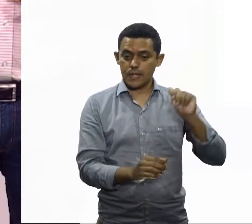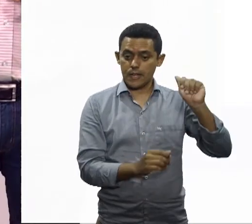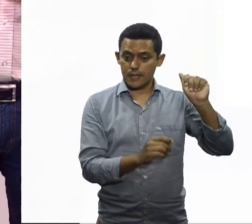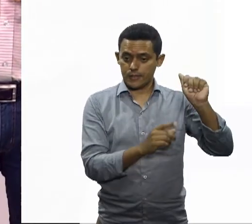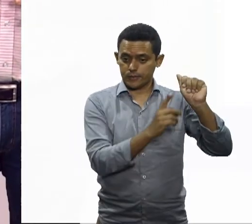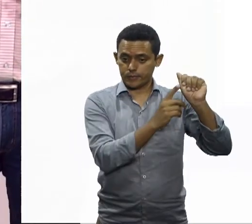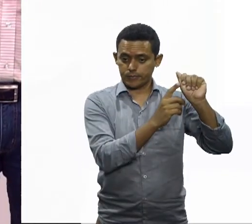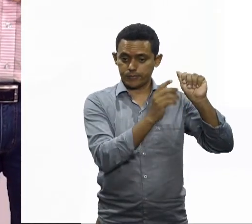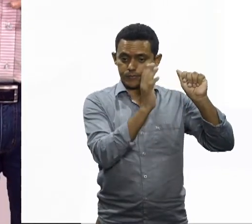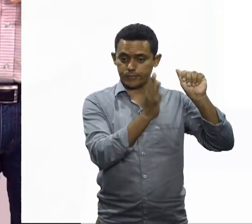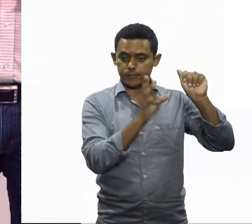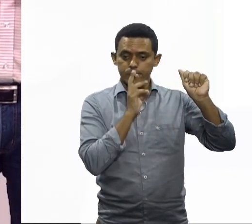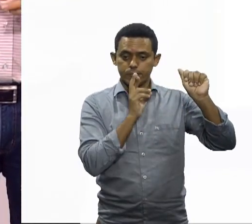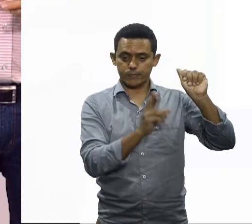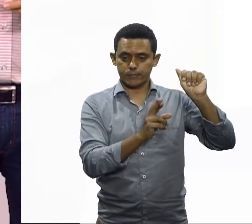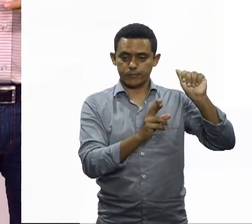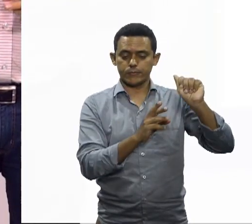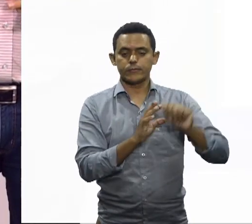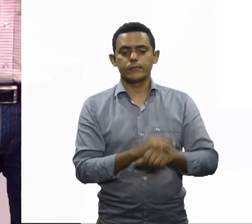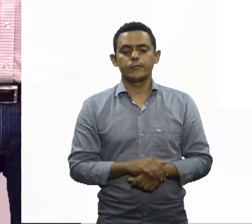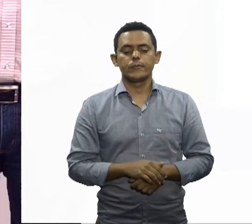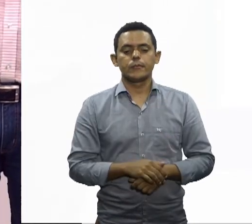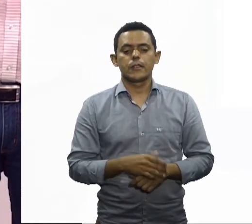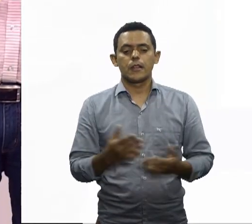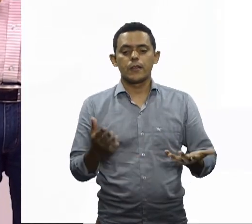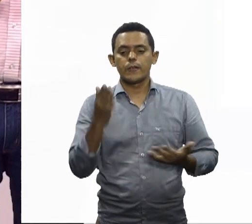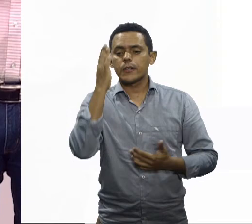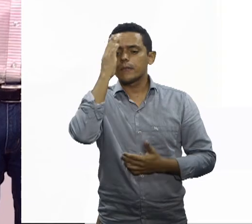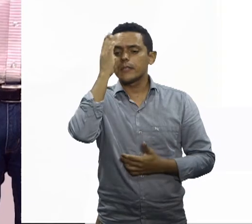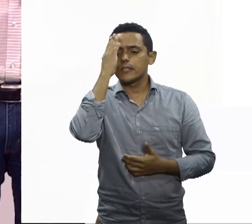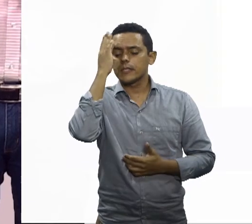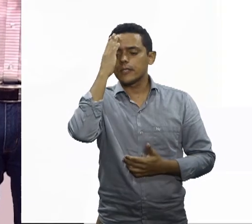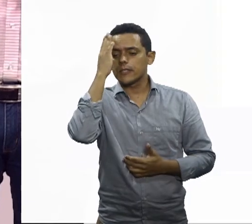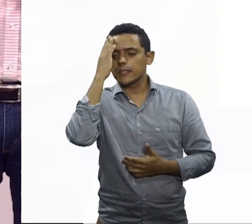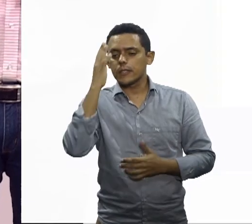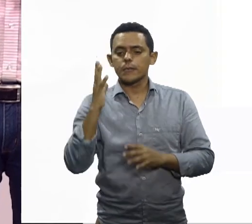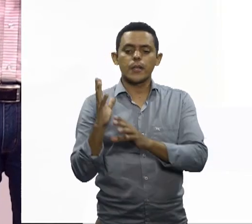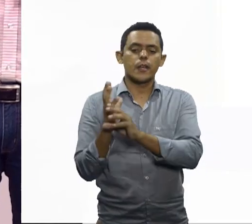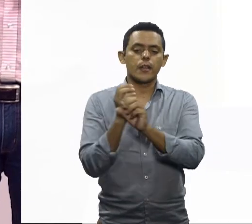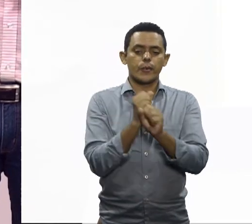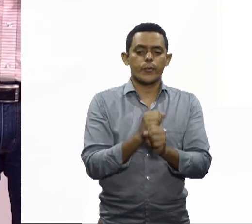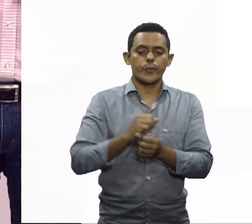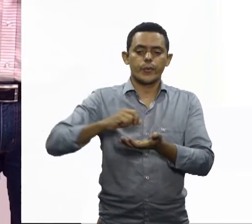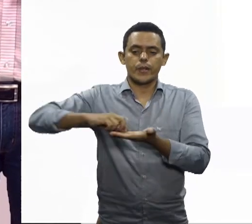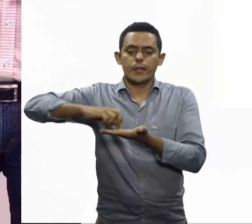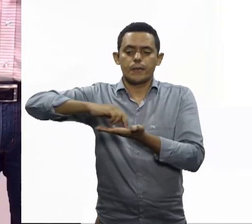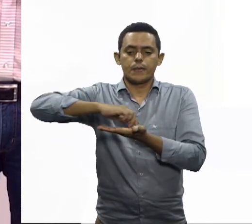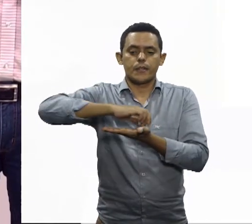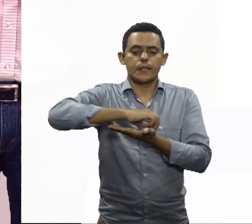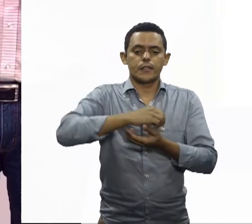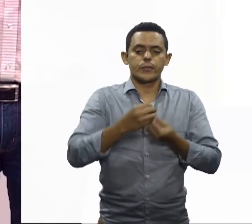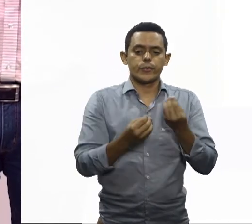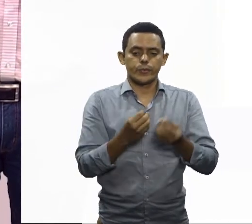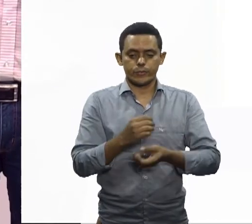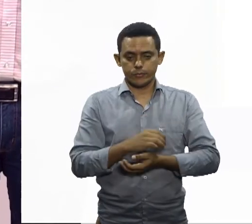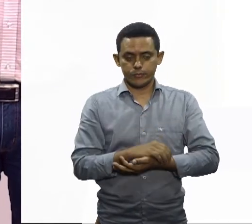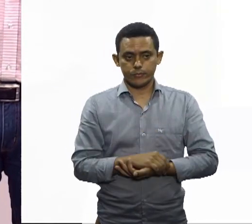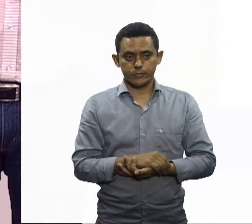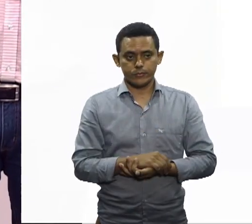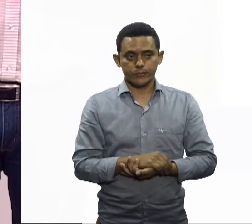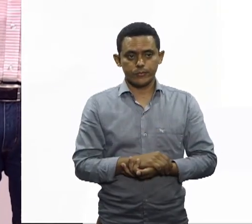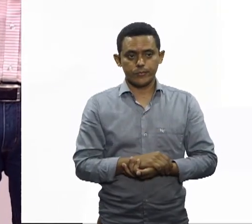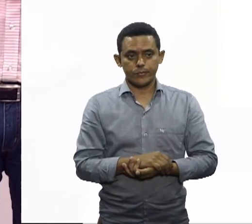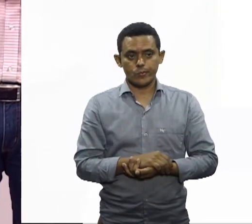encontrar a quantidade de passos. Então, observe. A nossa unidade ali, que ela percorreu,